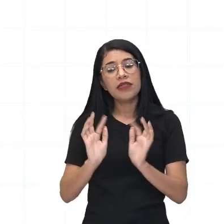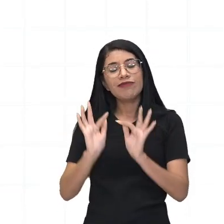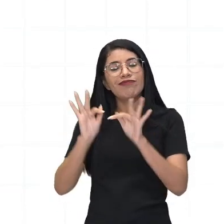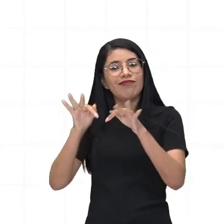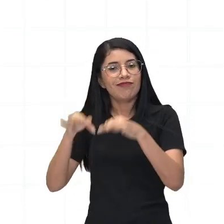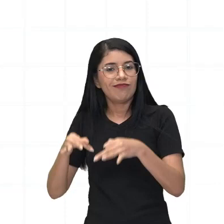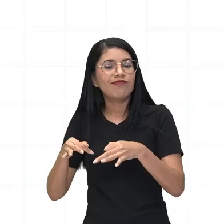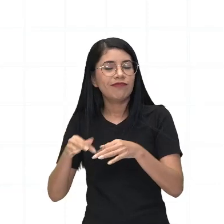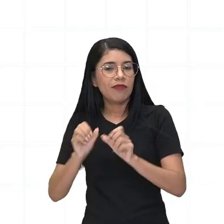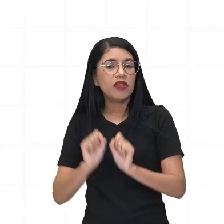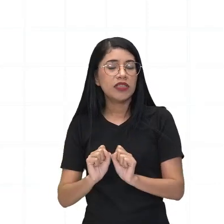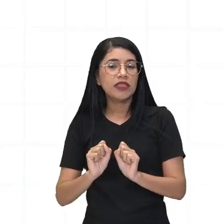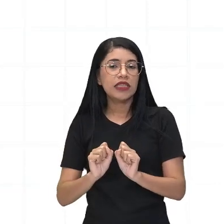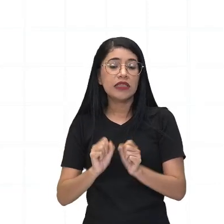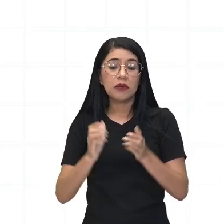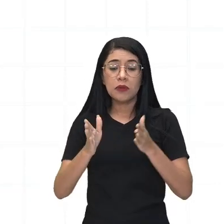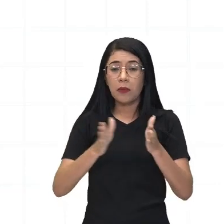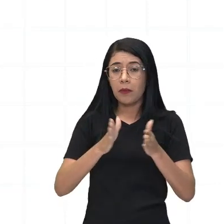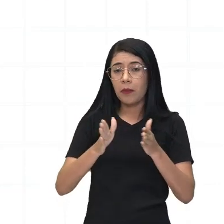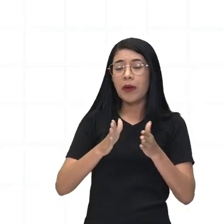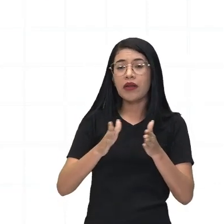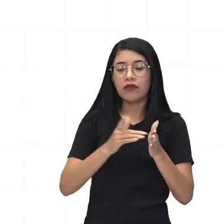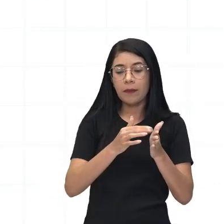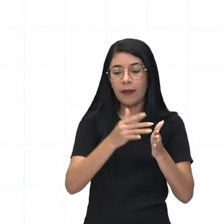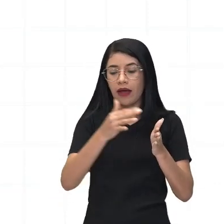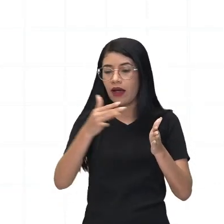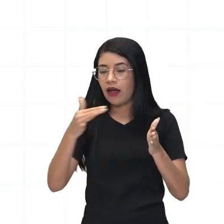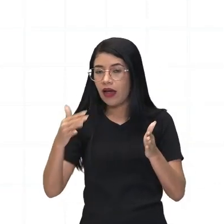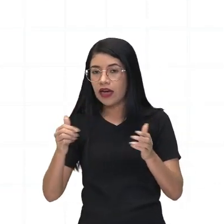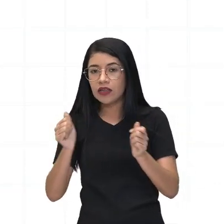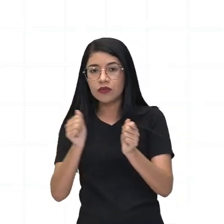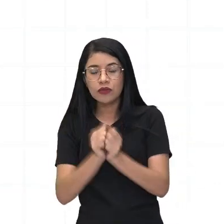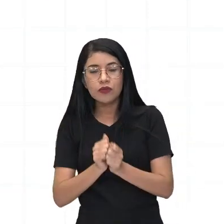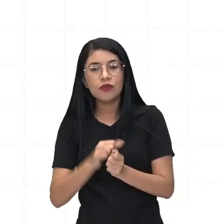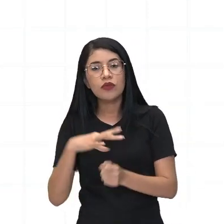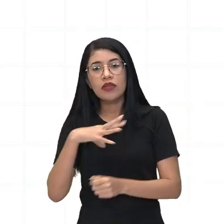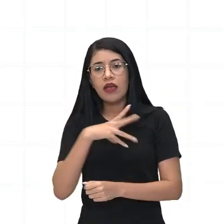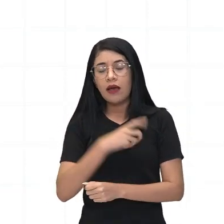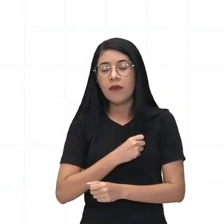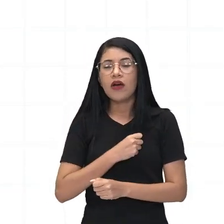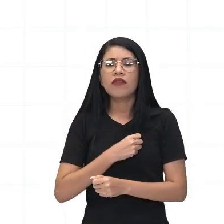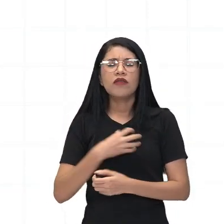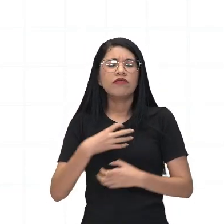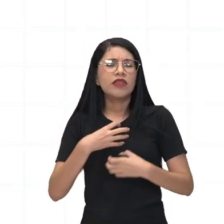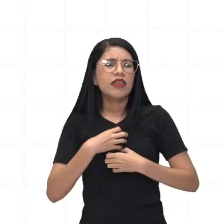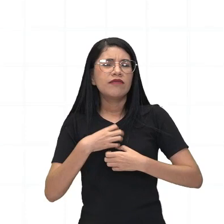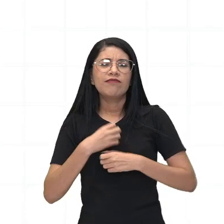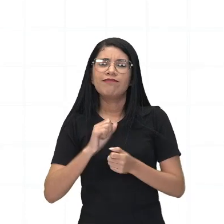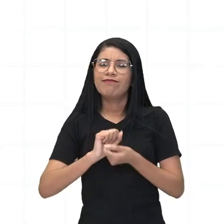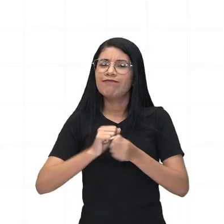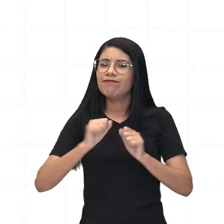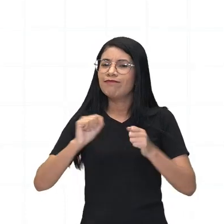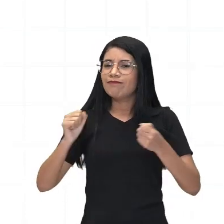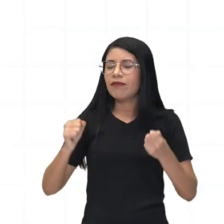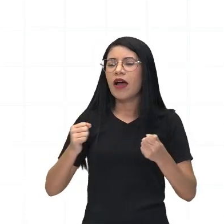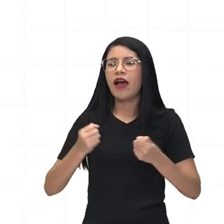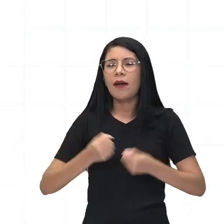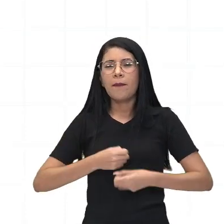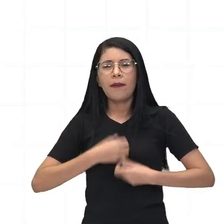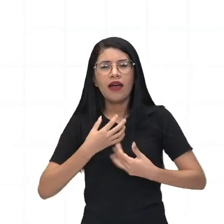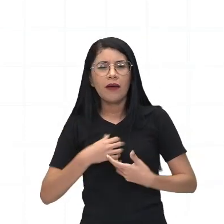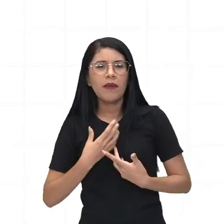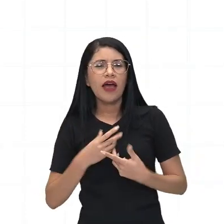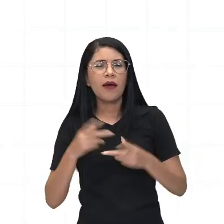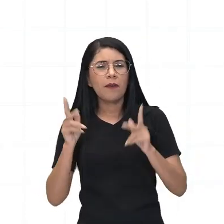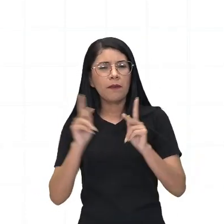E durante esse período em que durar o amor, ele vai ser um sentimento muito grande, vai ser um sentimento pleno.